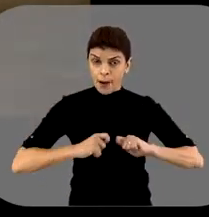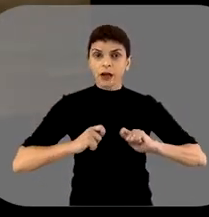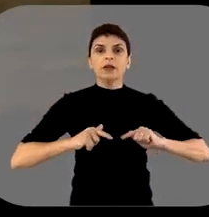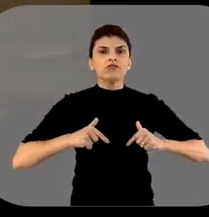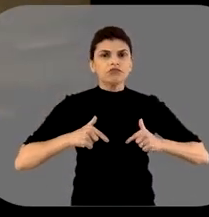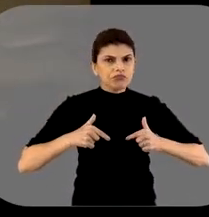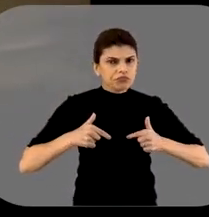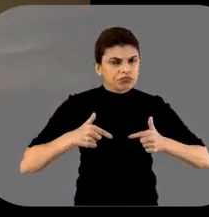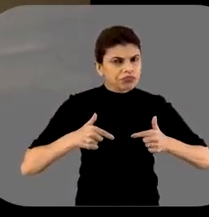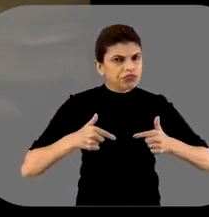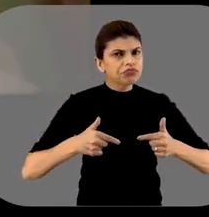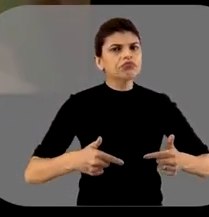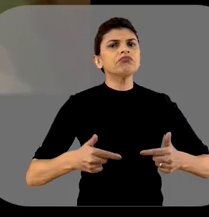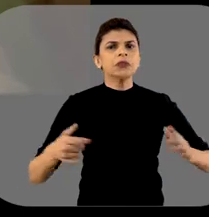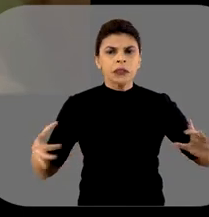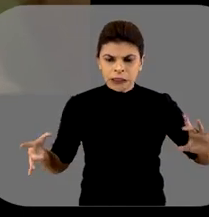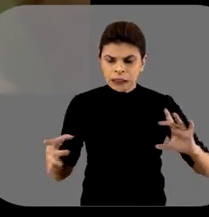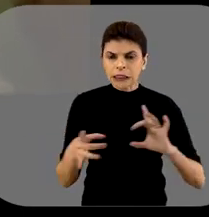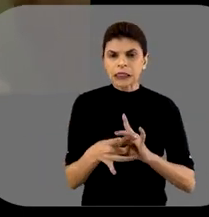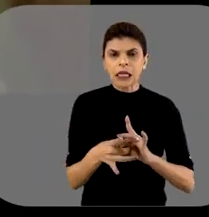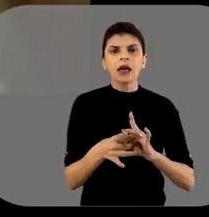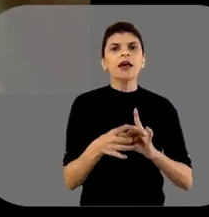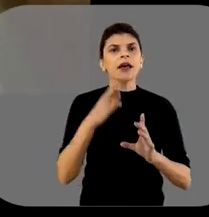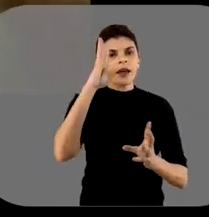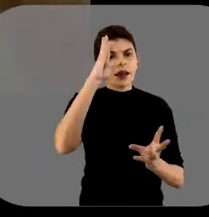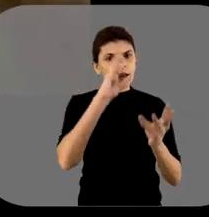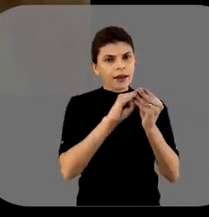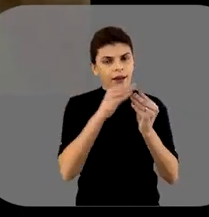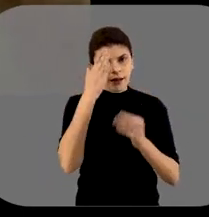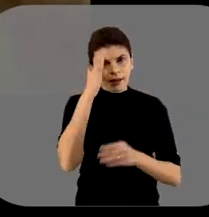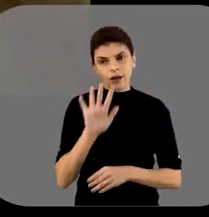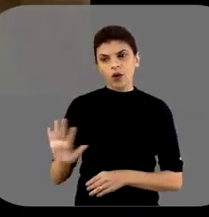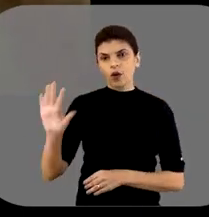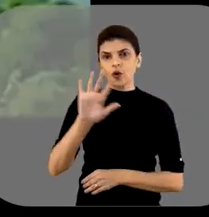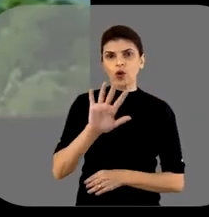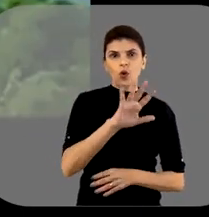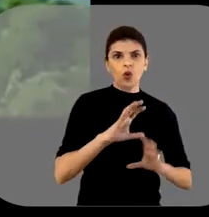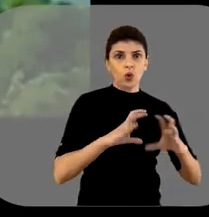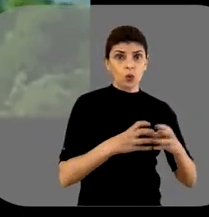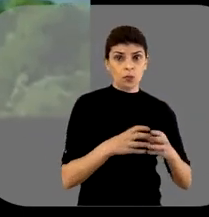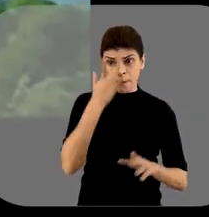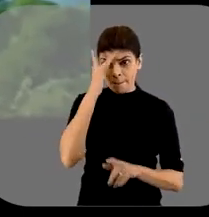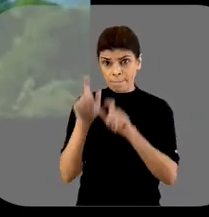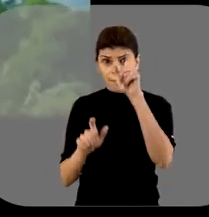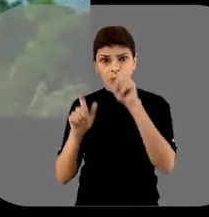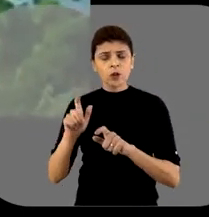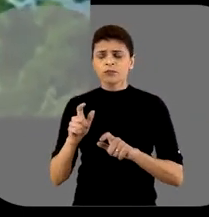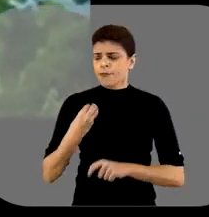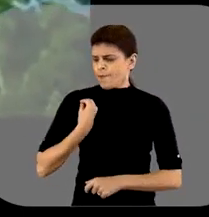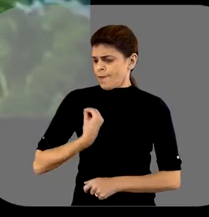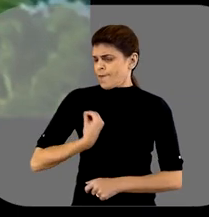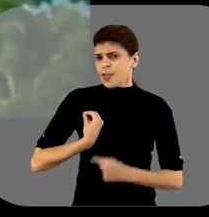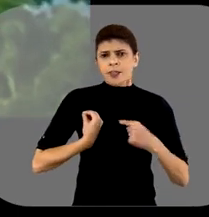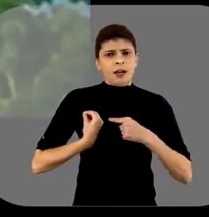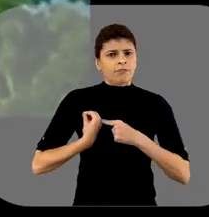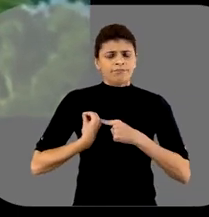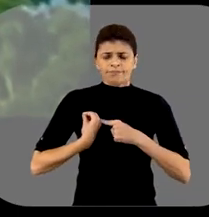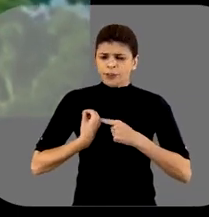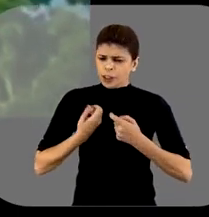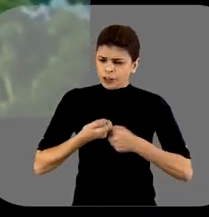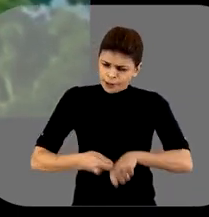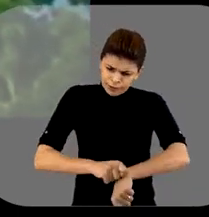em que é capaz de se integrar a grupalidades. Tem pessoas que dedicam a vida pelo SUS, né? Quer